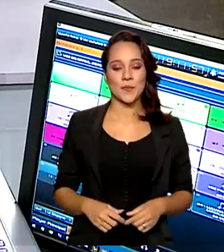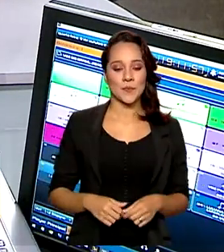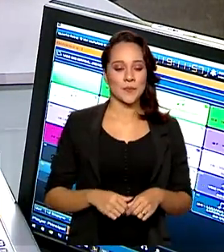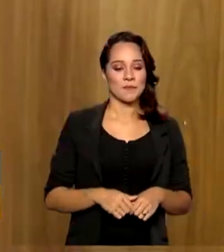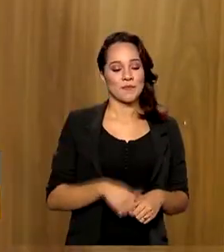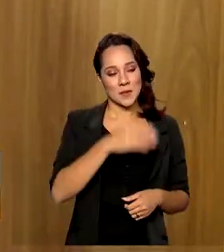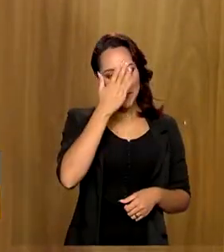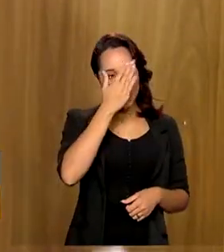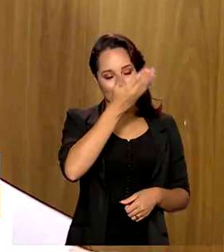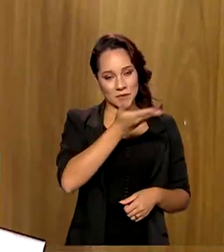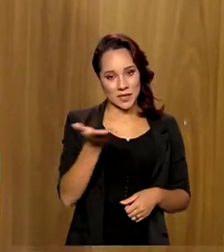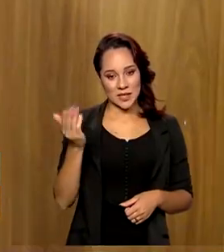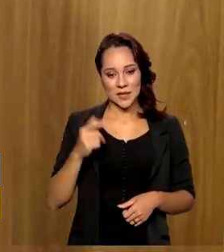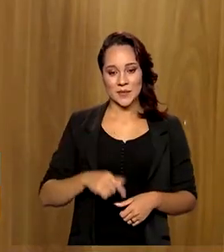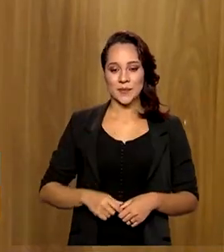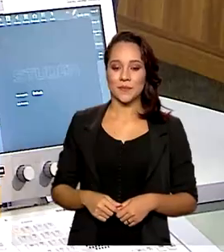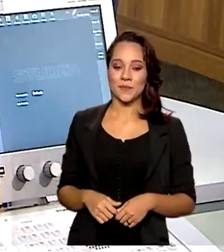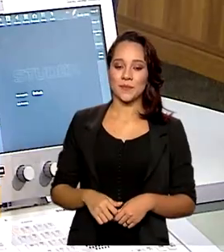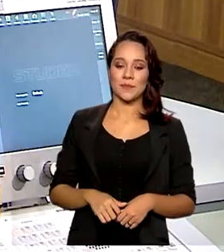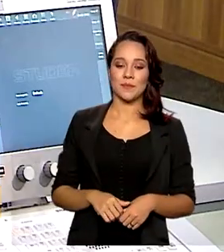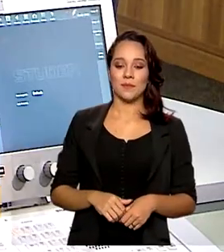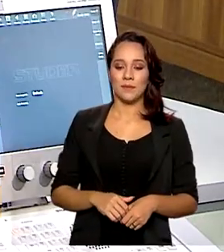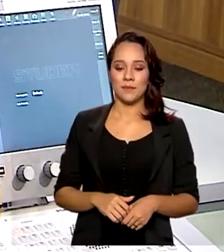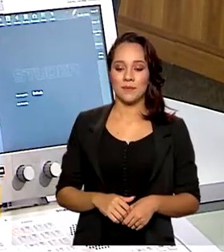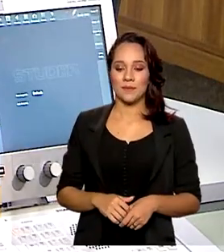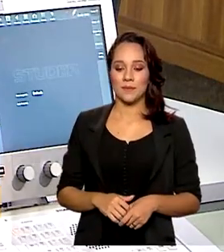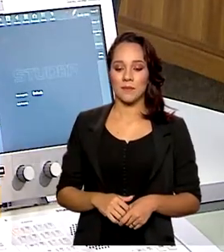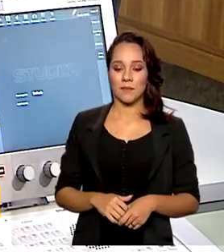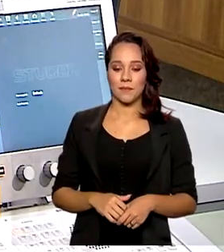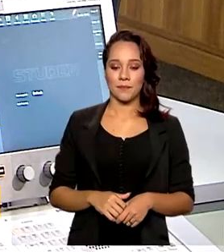Brasil. Obrigado a vocês.